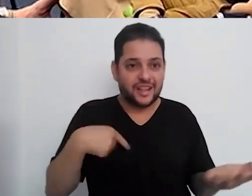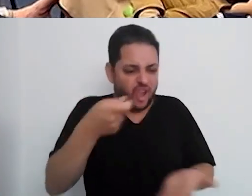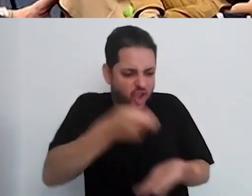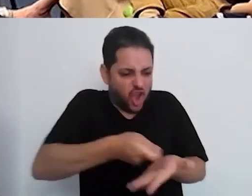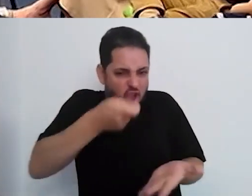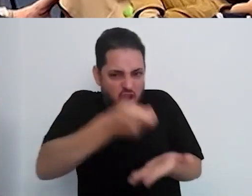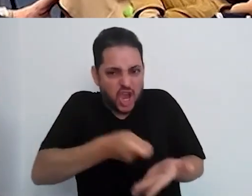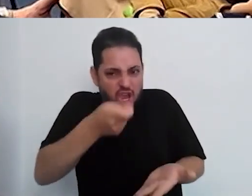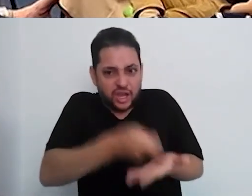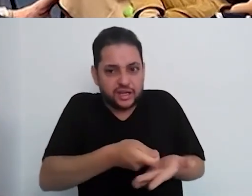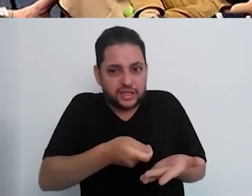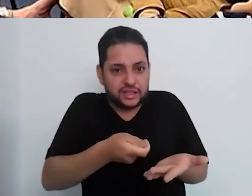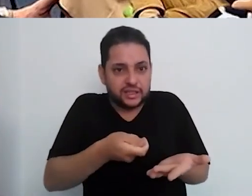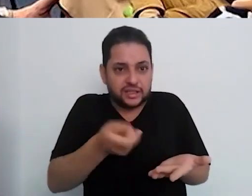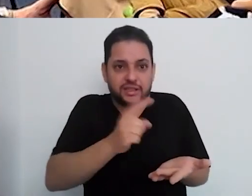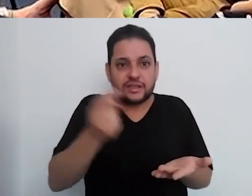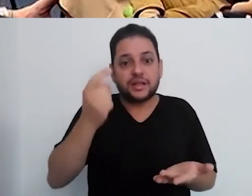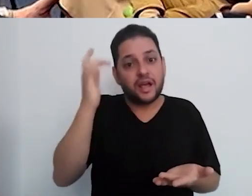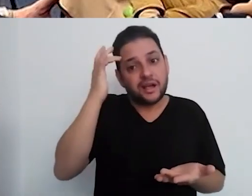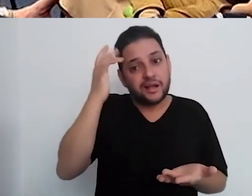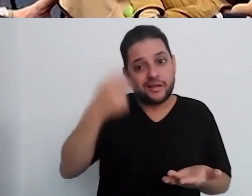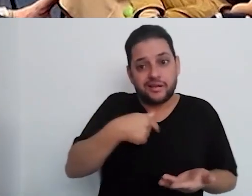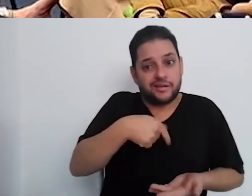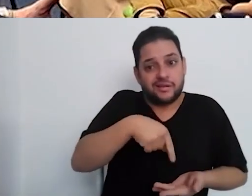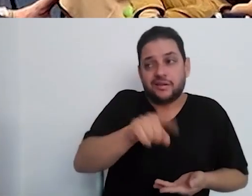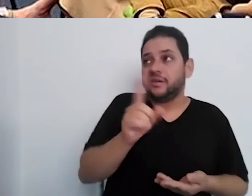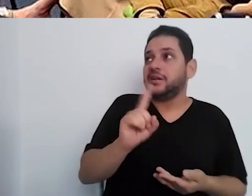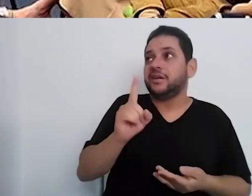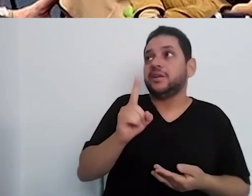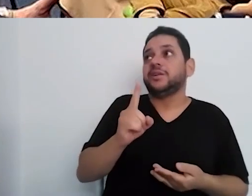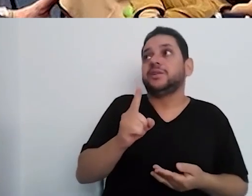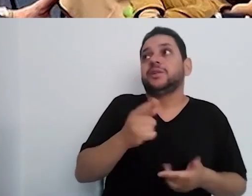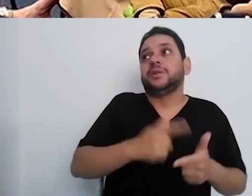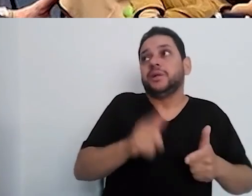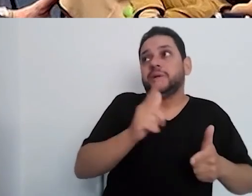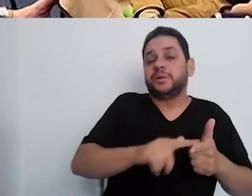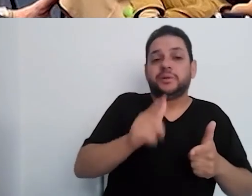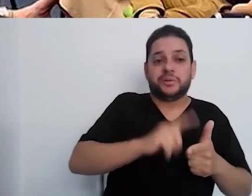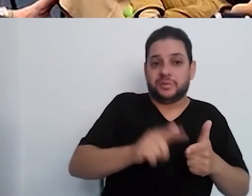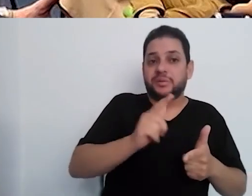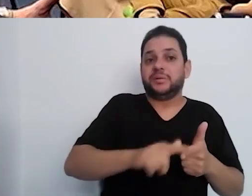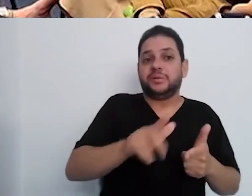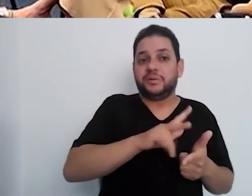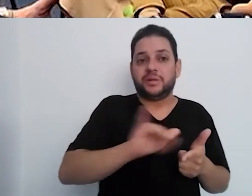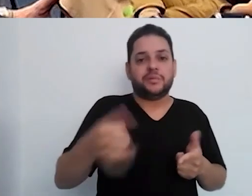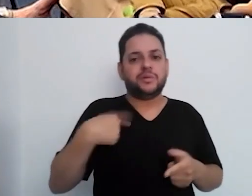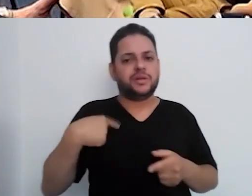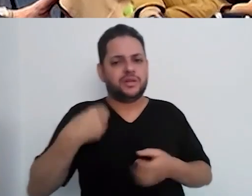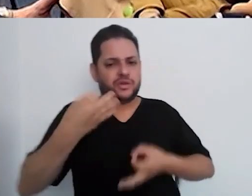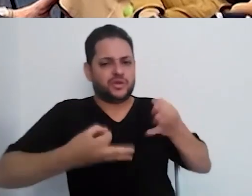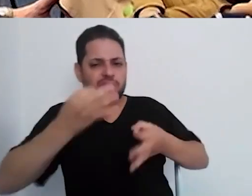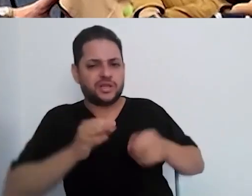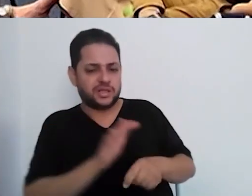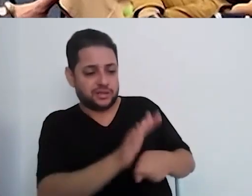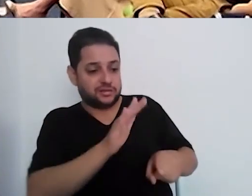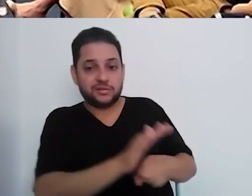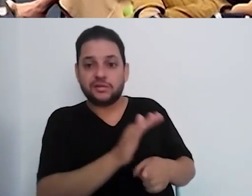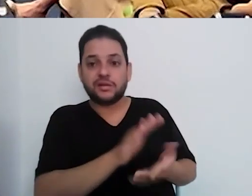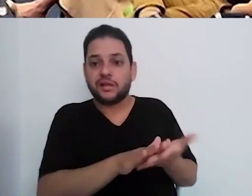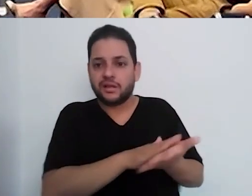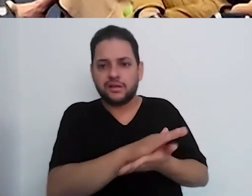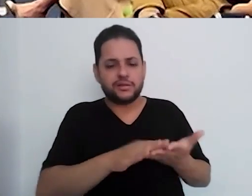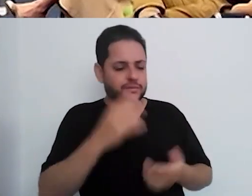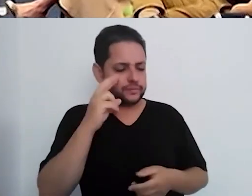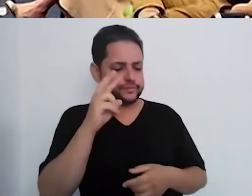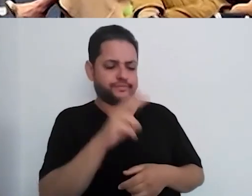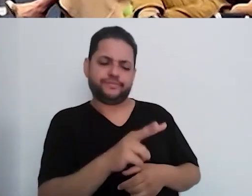obrigatório ir, você sabe que se você não for, vai atrapalhar o teu processo, que o juiz não vai te favorecer, vai ficar mal visto de alguma maneira,